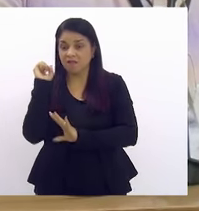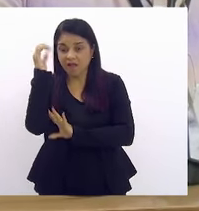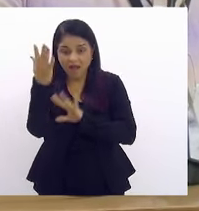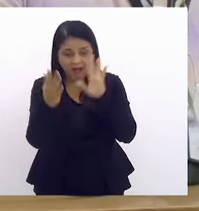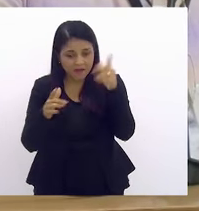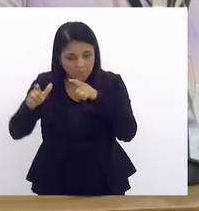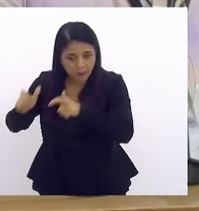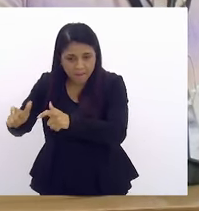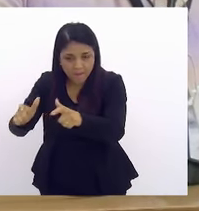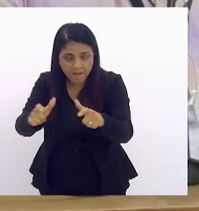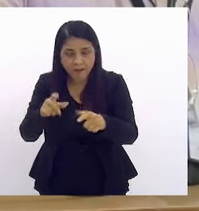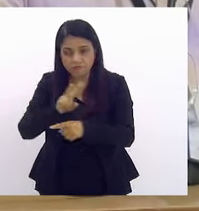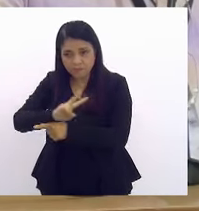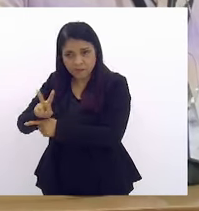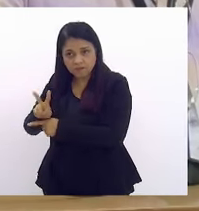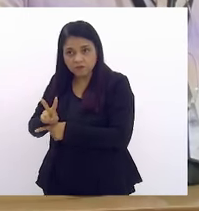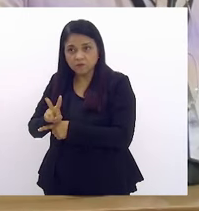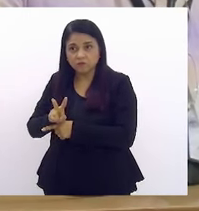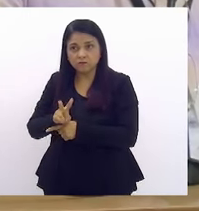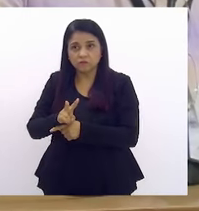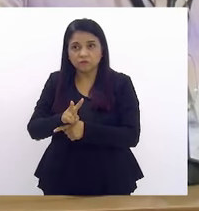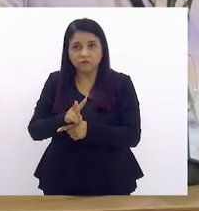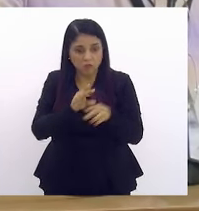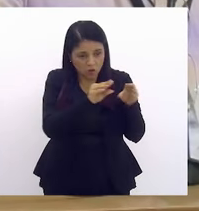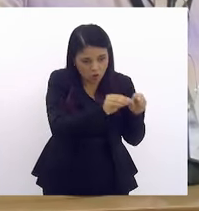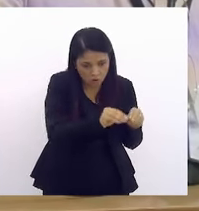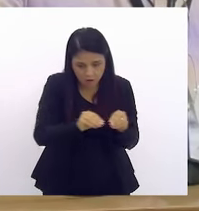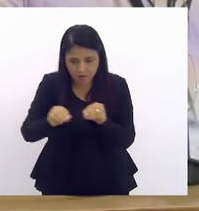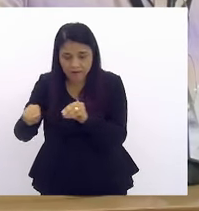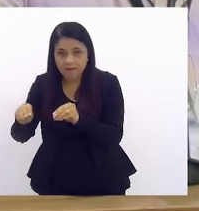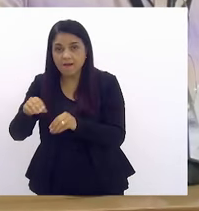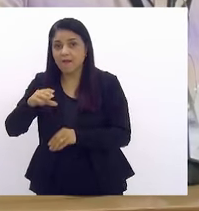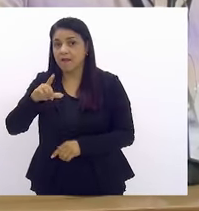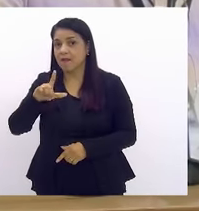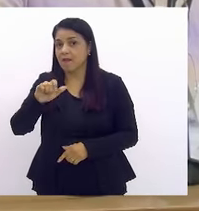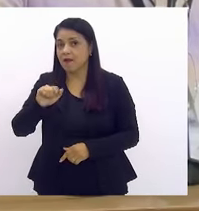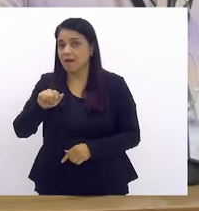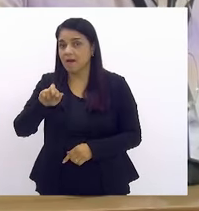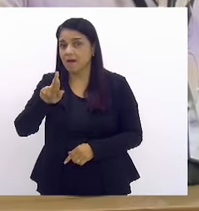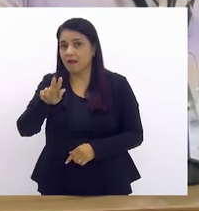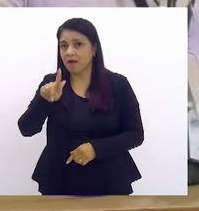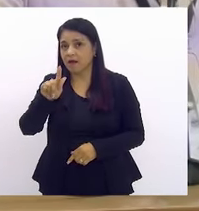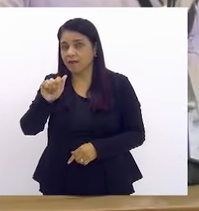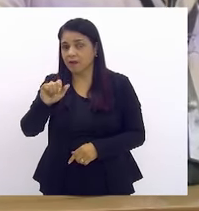pegar essa lagartixa e colocar para ela viver num lugar adequado, pô.